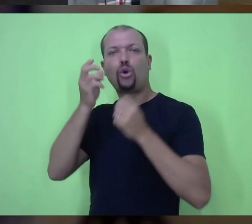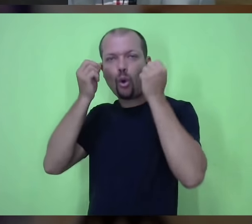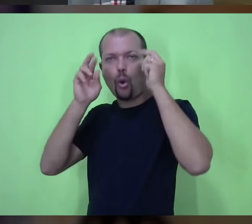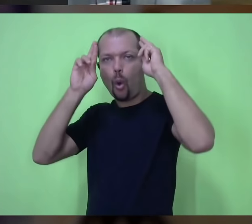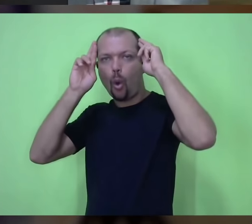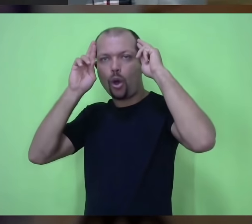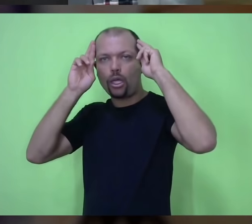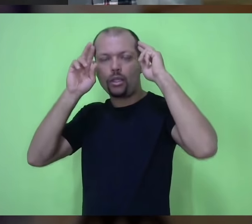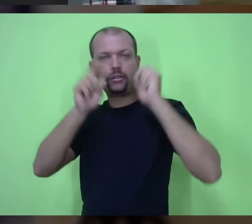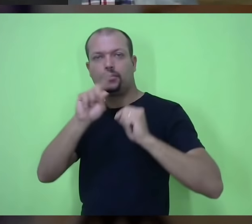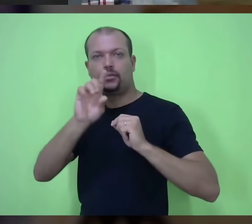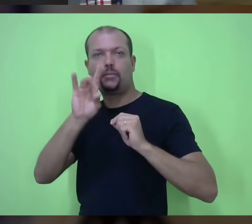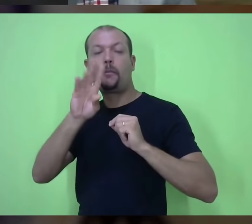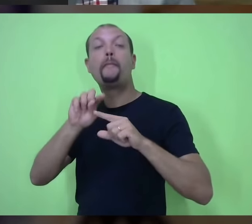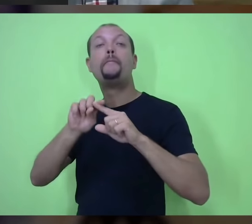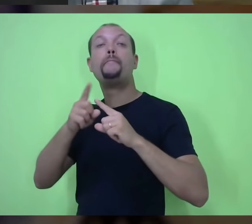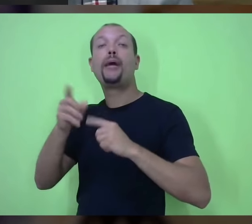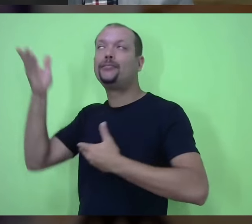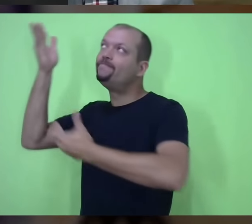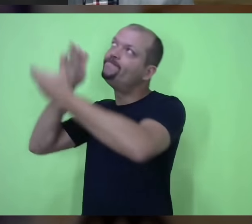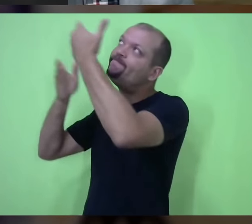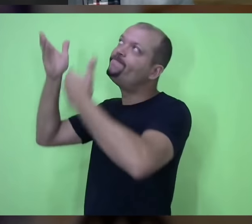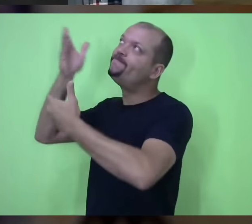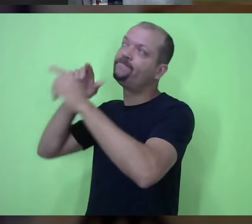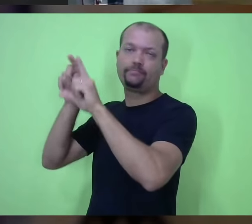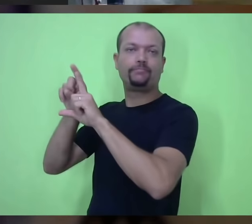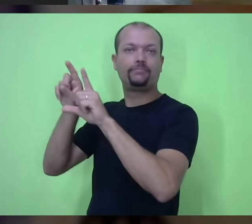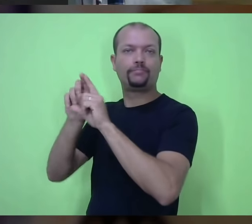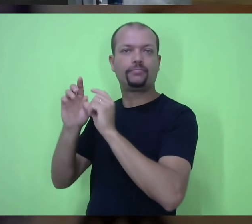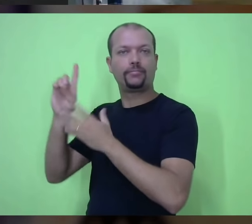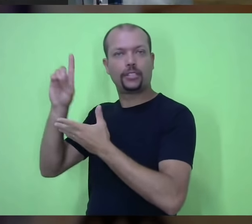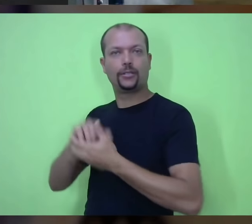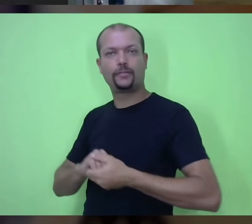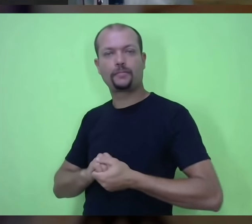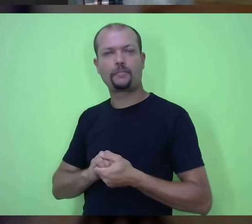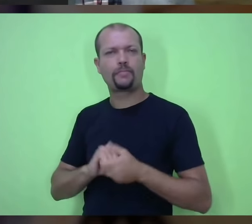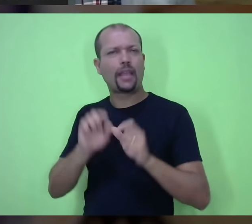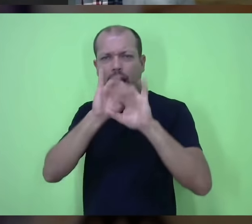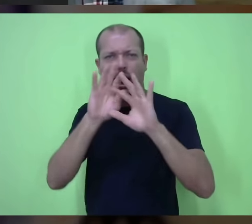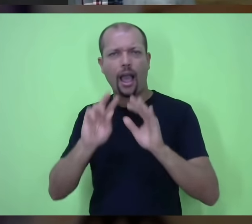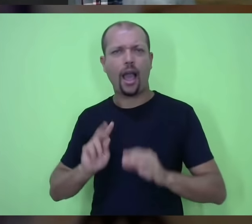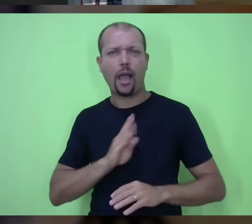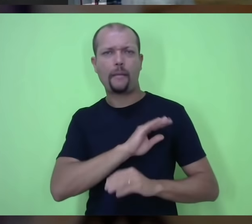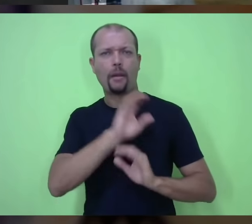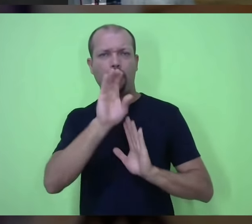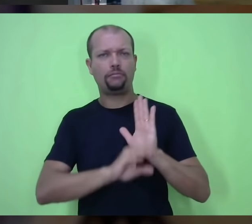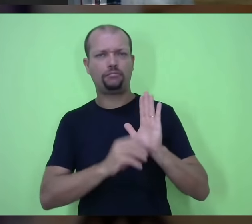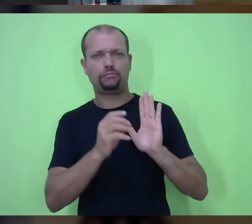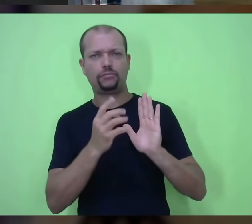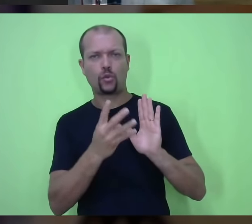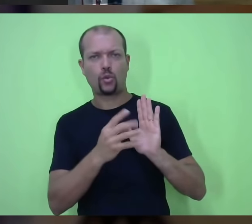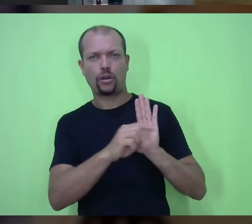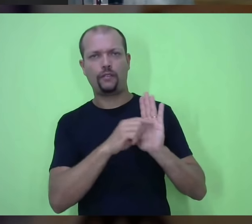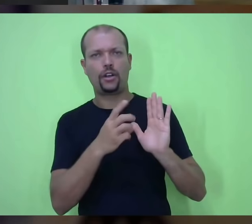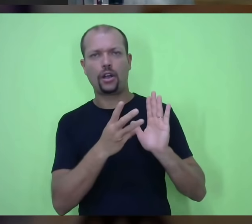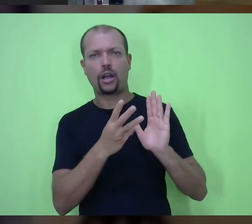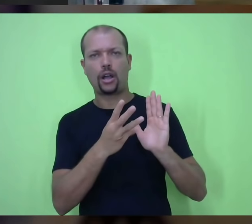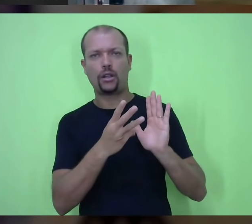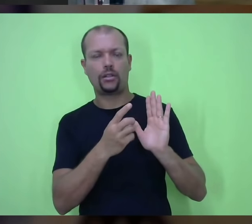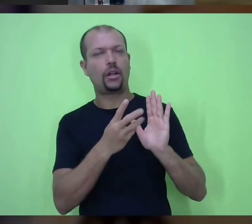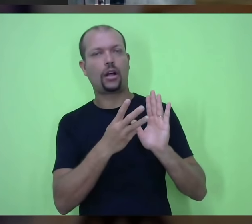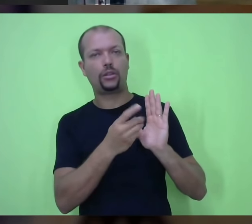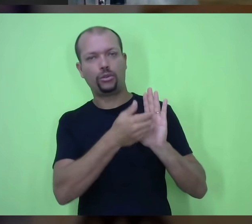mas sim também de mediador. Isso fica um pouco mais claro quando nós vamos ali para Hebreus, no capítulo 4, nos versículos 14